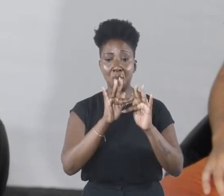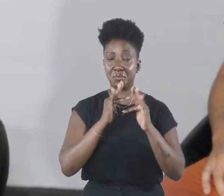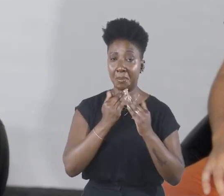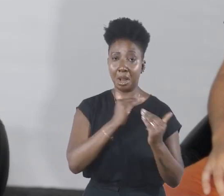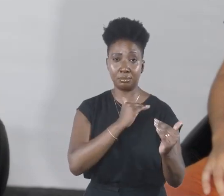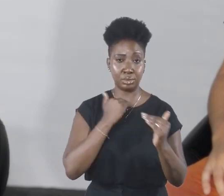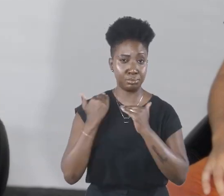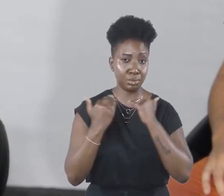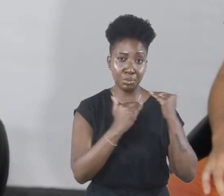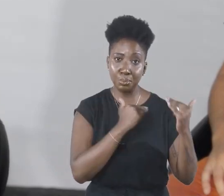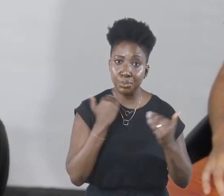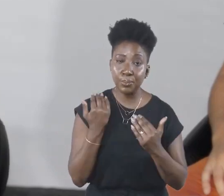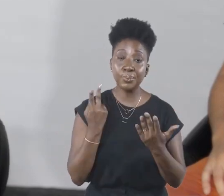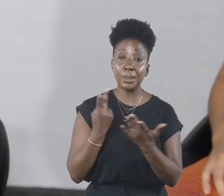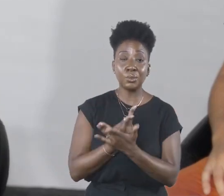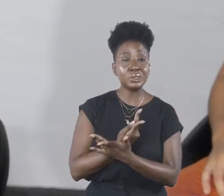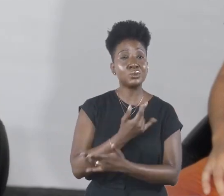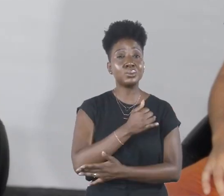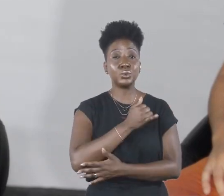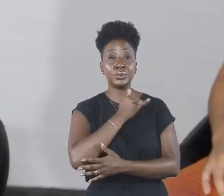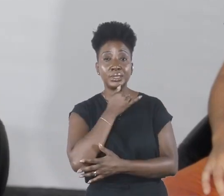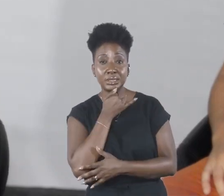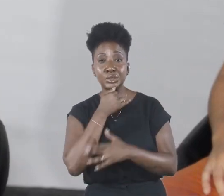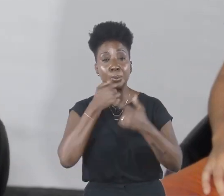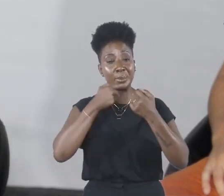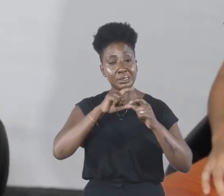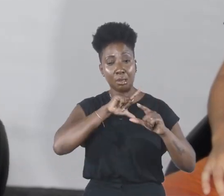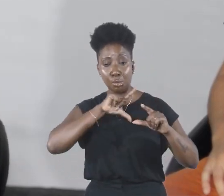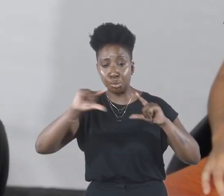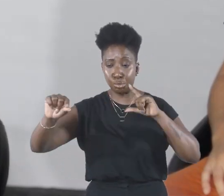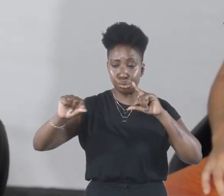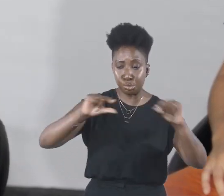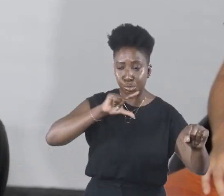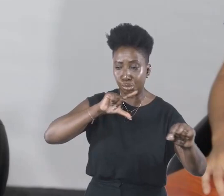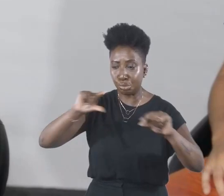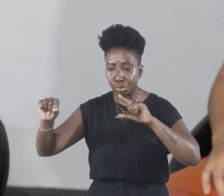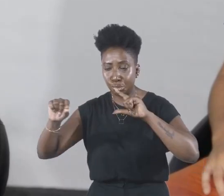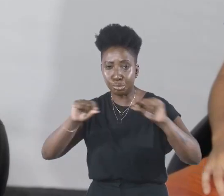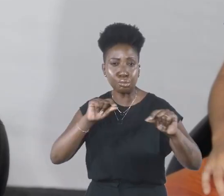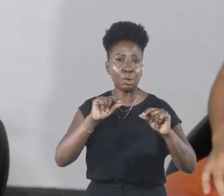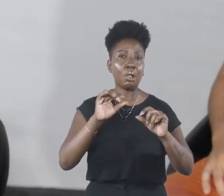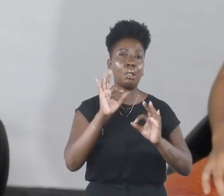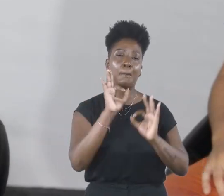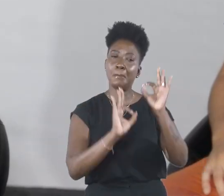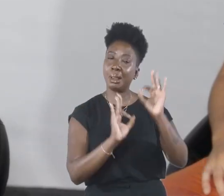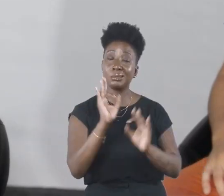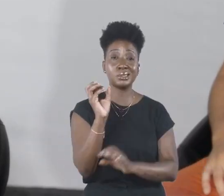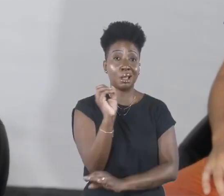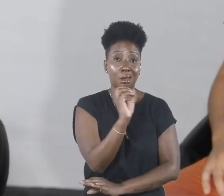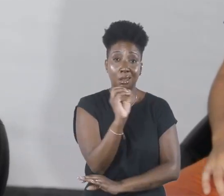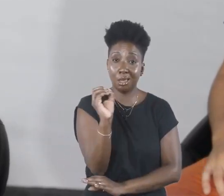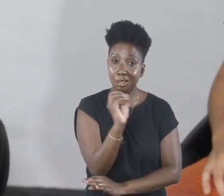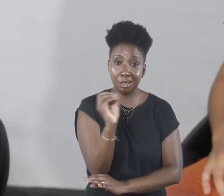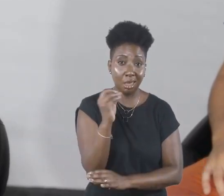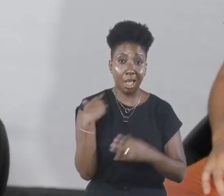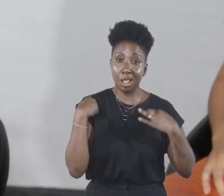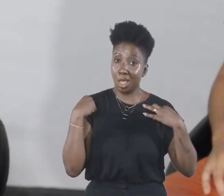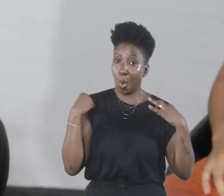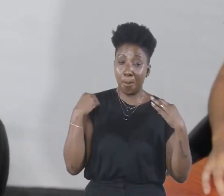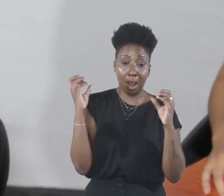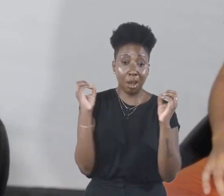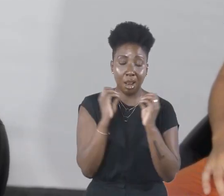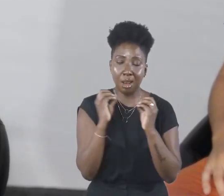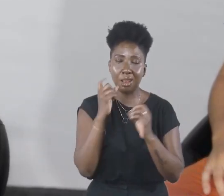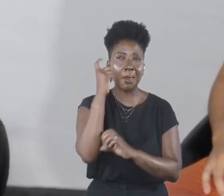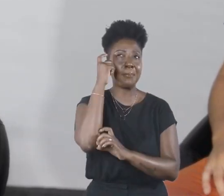morreu. Uma situação muito triste, tipo, precisava sair do Haiti, sem planejar nada, sair sem nada. Vocês podem imaginar